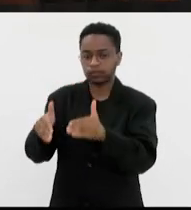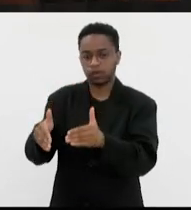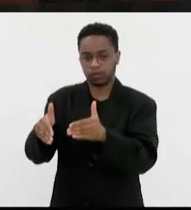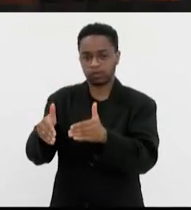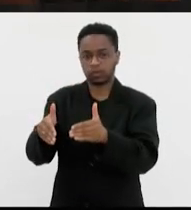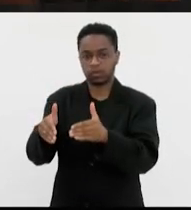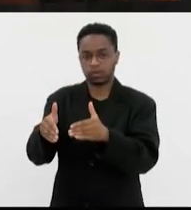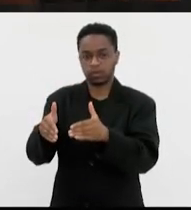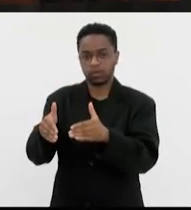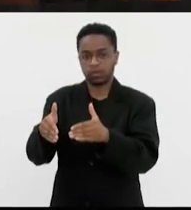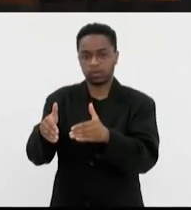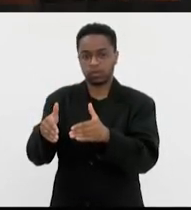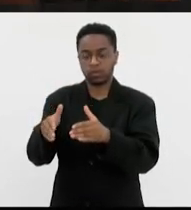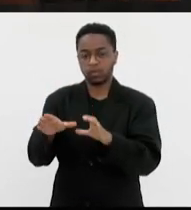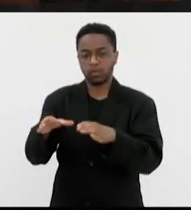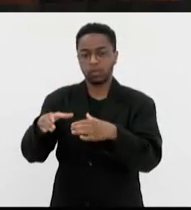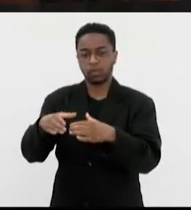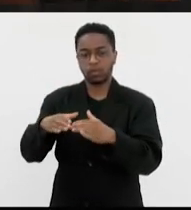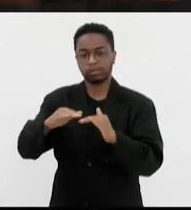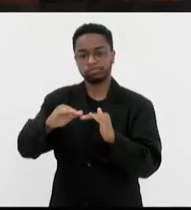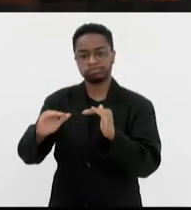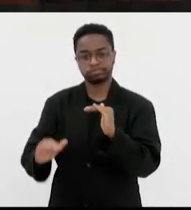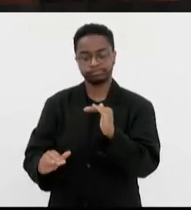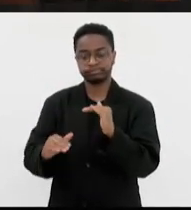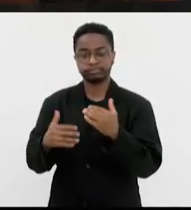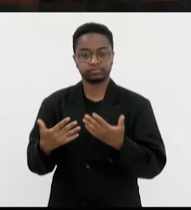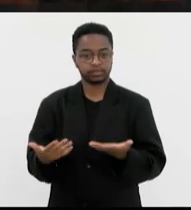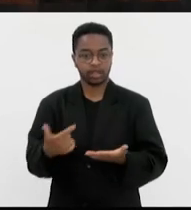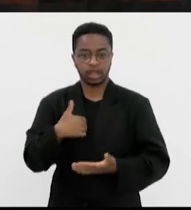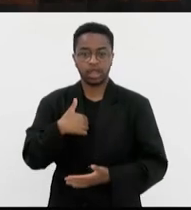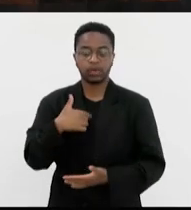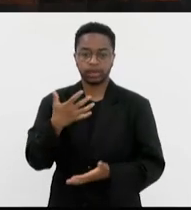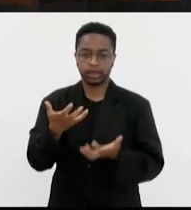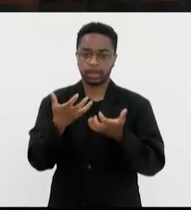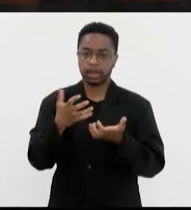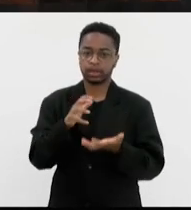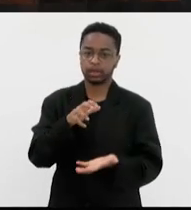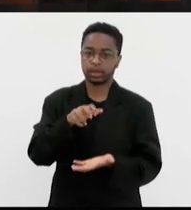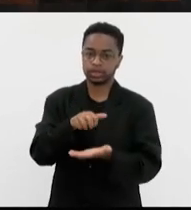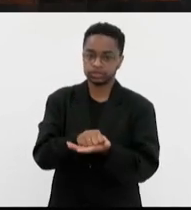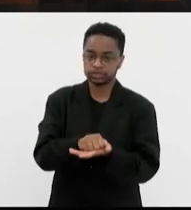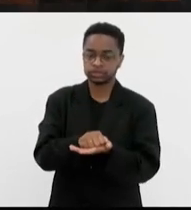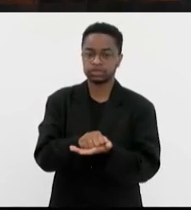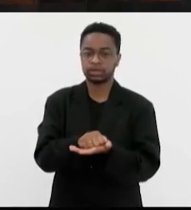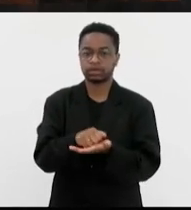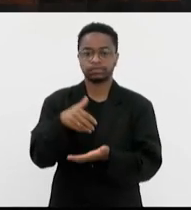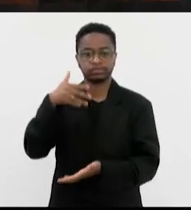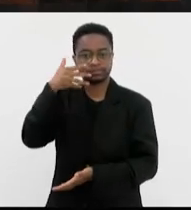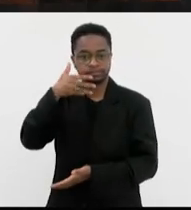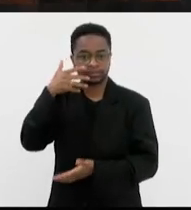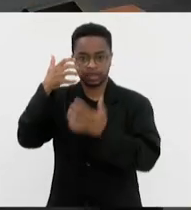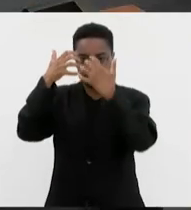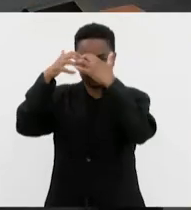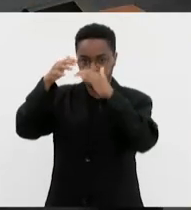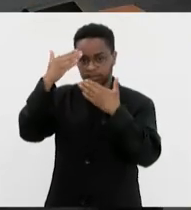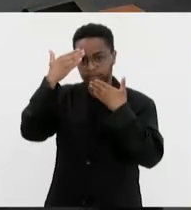das classes dominadas. Não queria deixar aqui esse registro e essa reflexão. Muito obrigado, presidente.